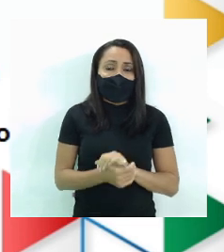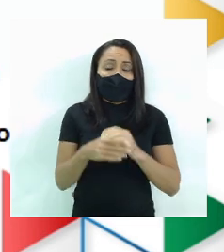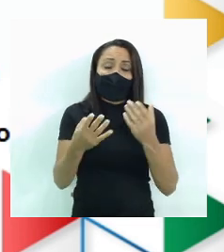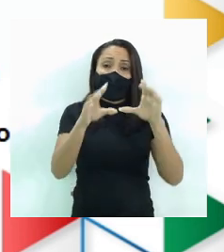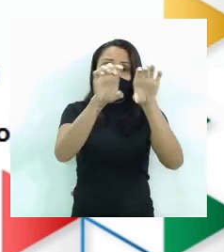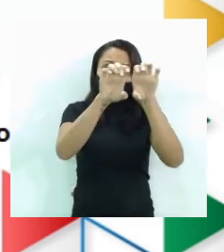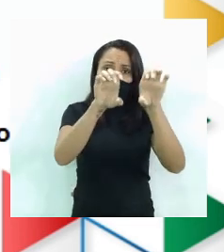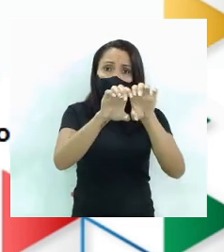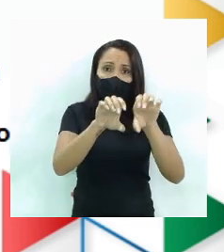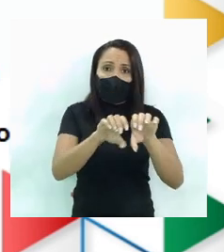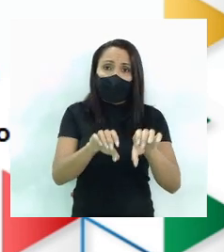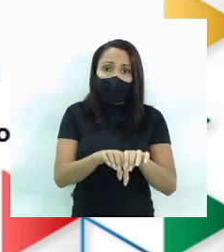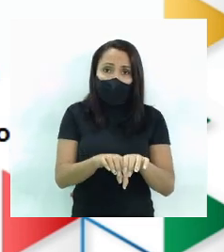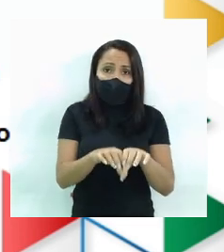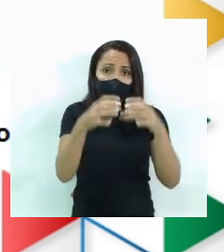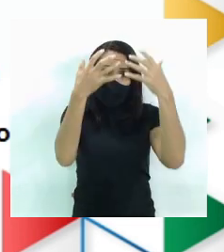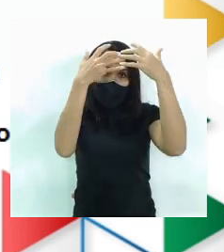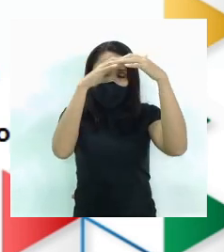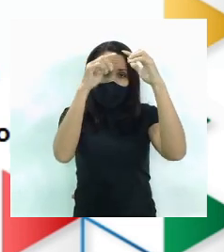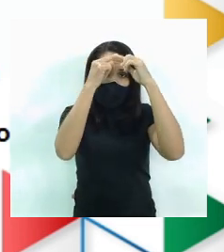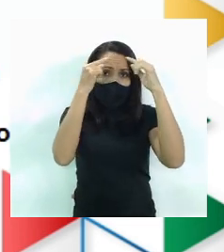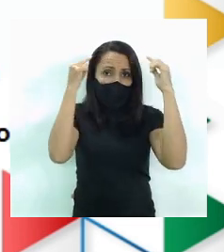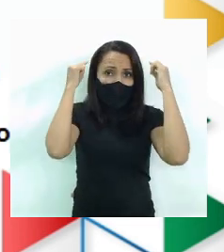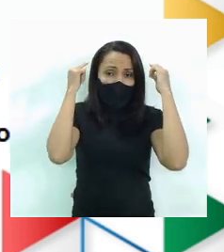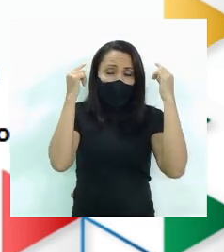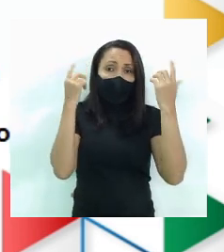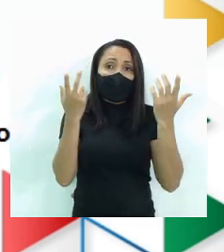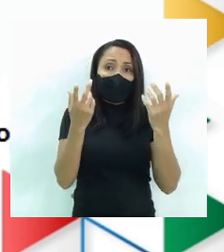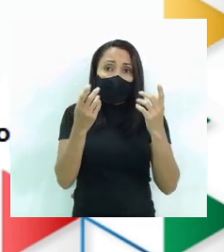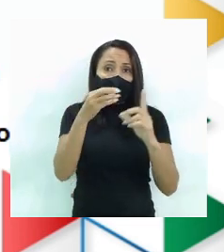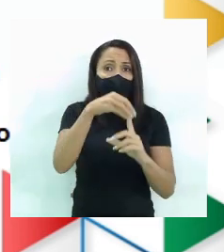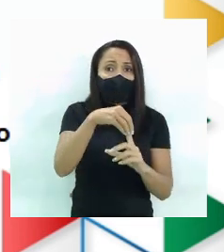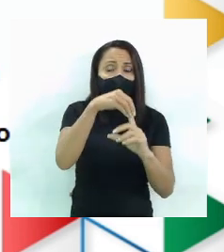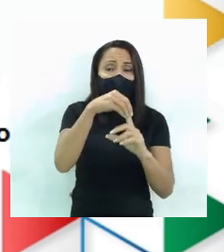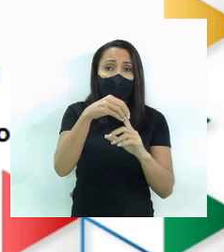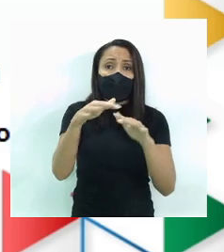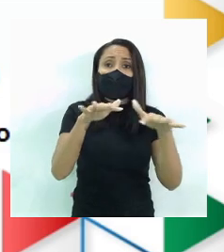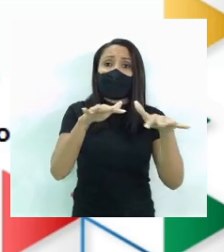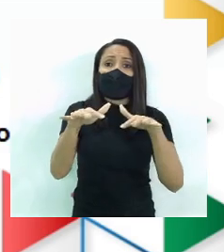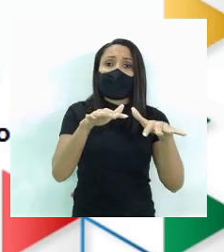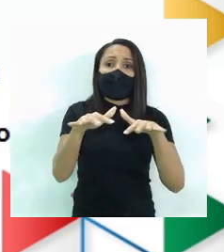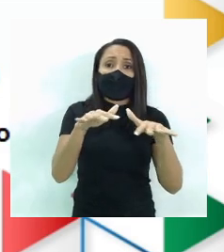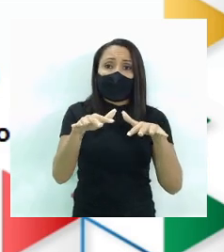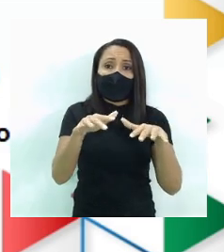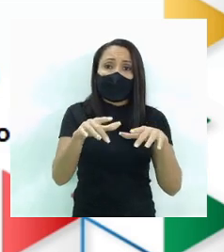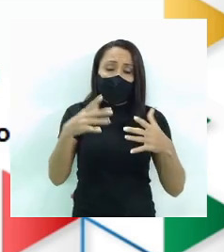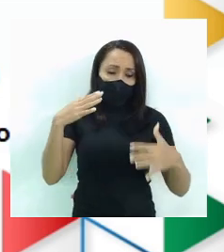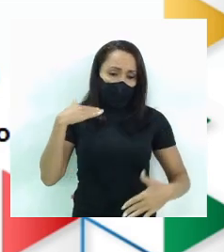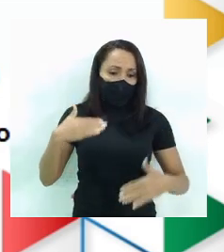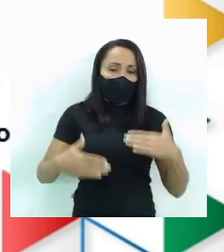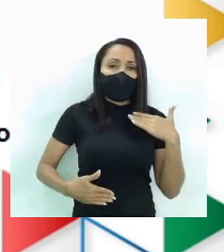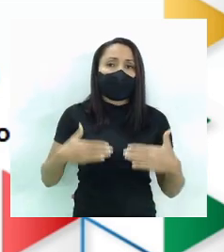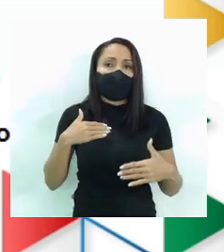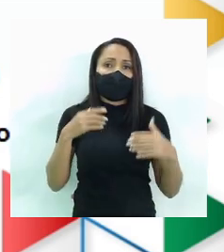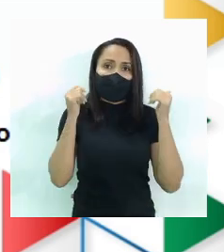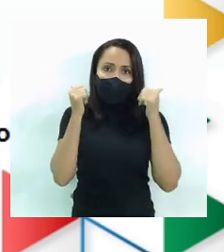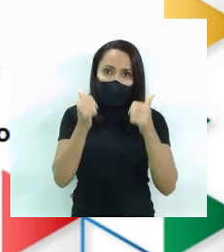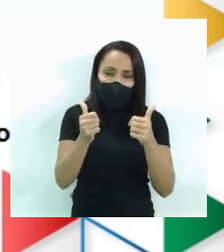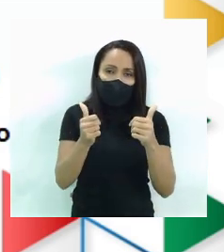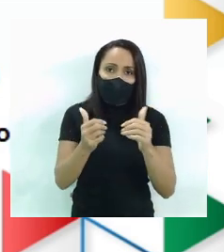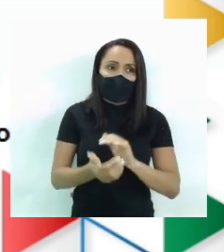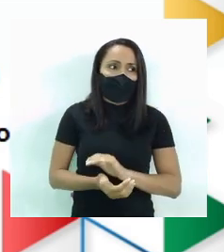estrutura encefálica que atua principalmente na coordenação dos movimentos e no equilíbrio do nosso corpo. Tá certo,